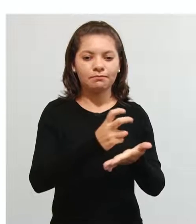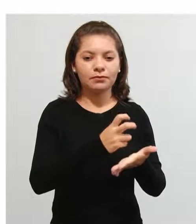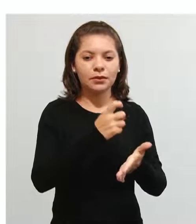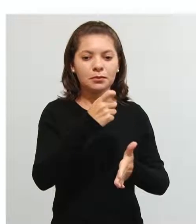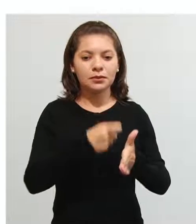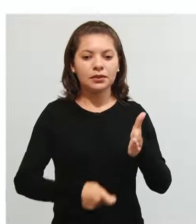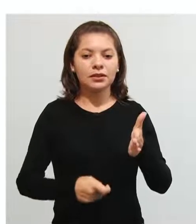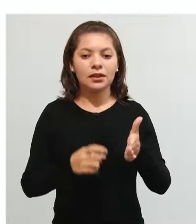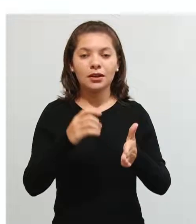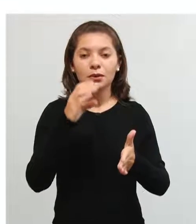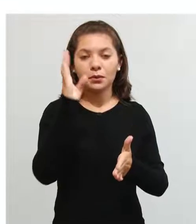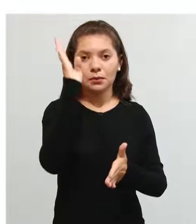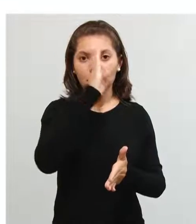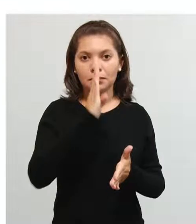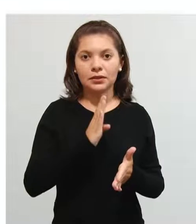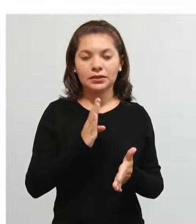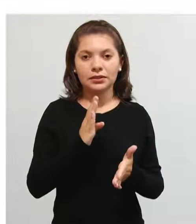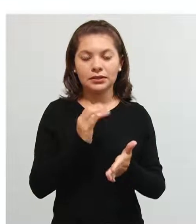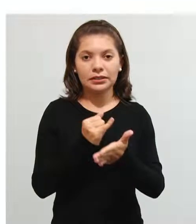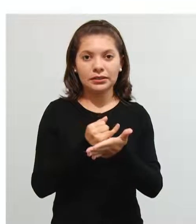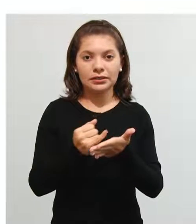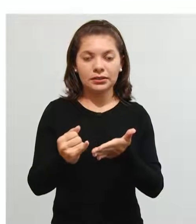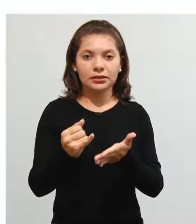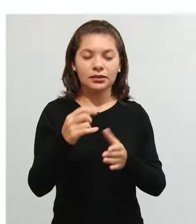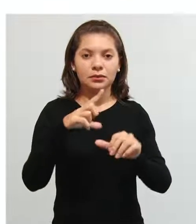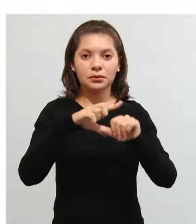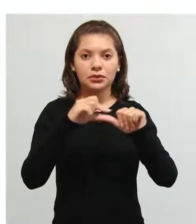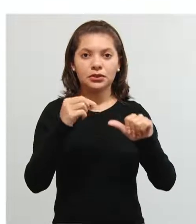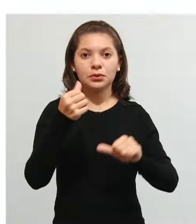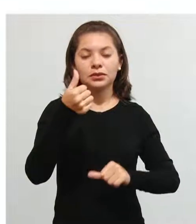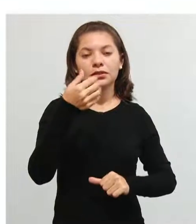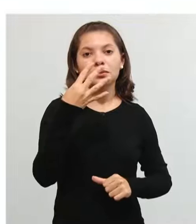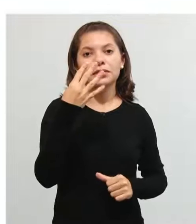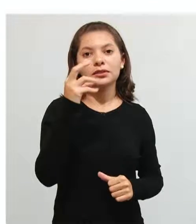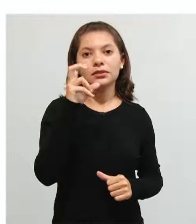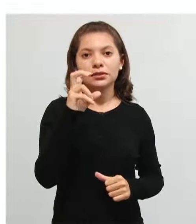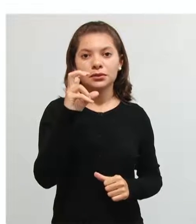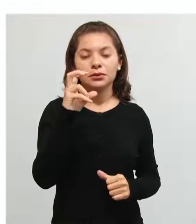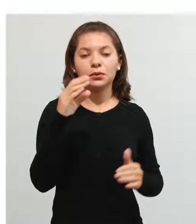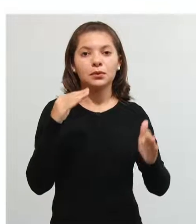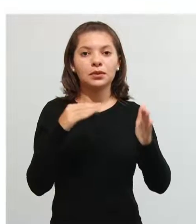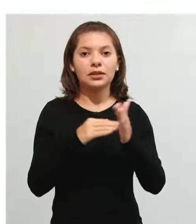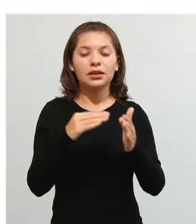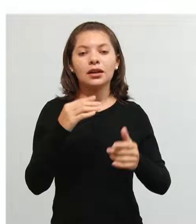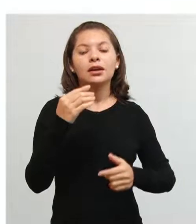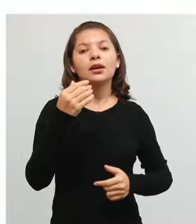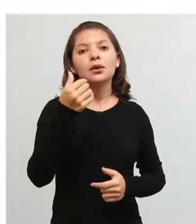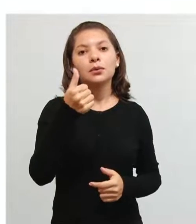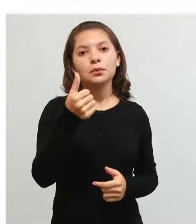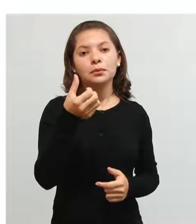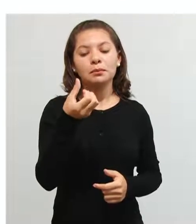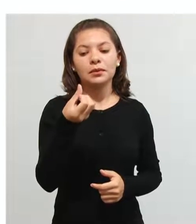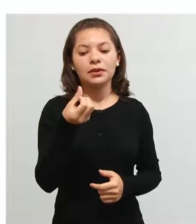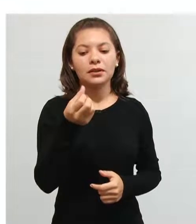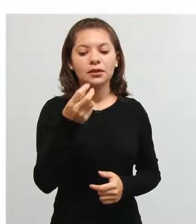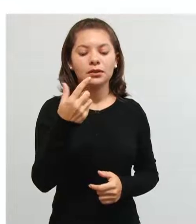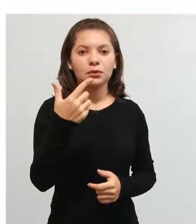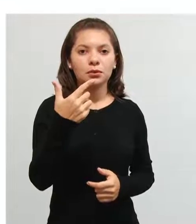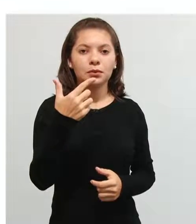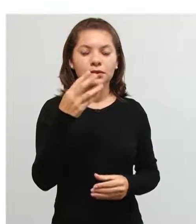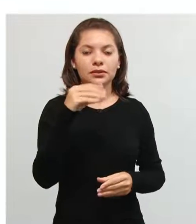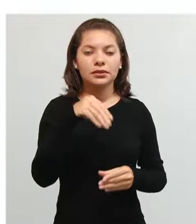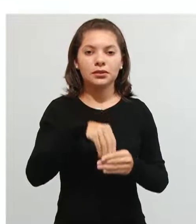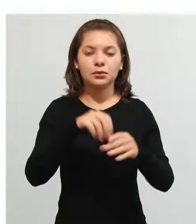artigo 145, vai lá até 162, tá? Dentro desse Sistema Tributário Nacional,